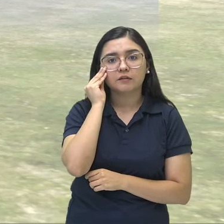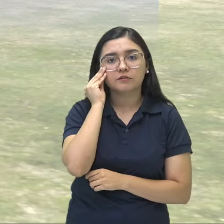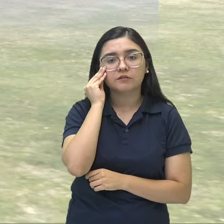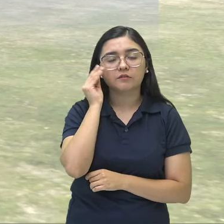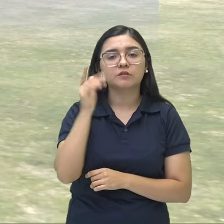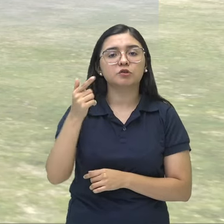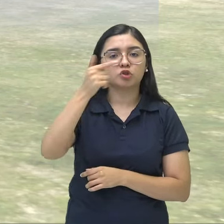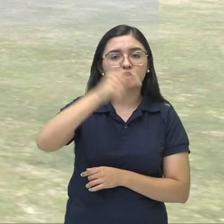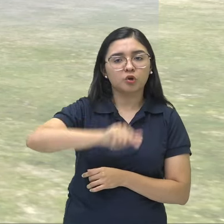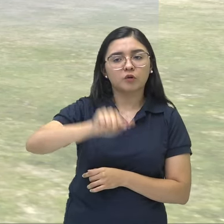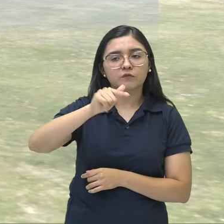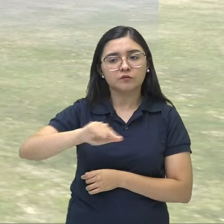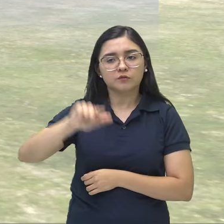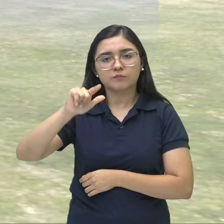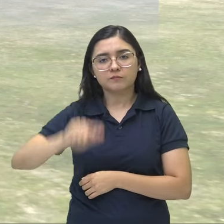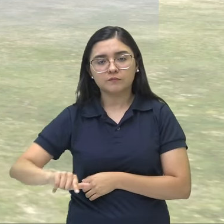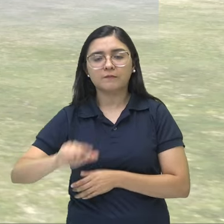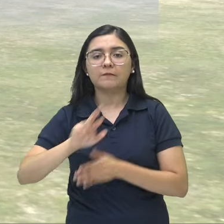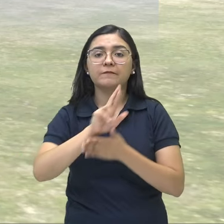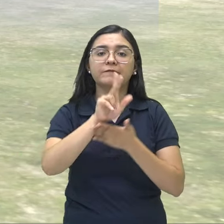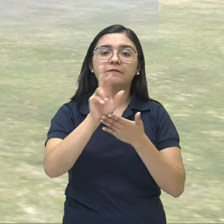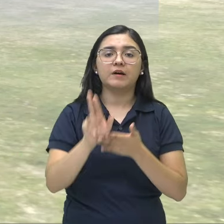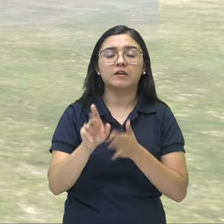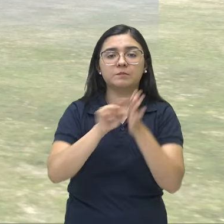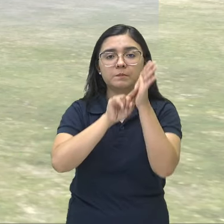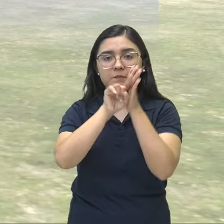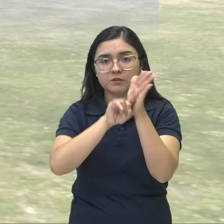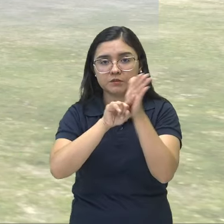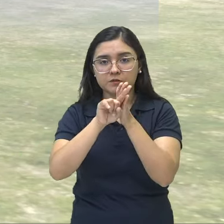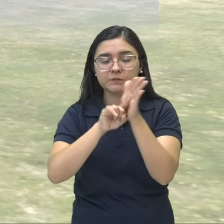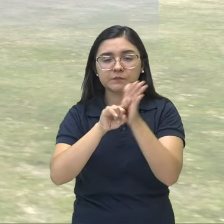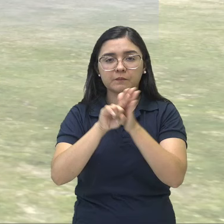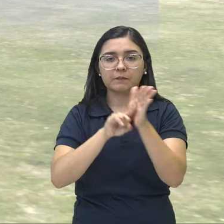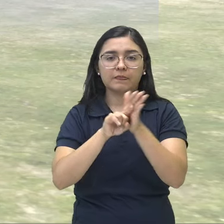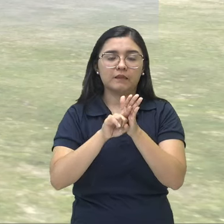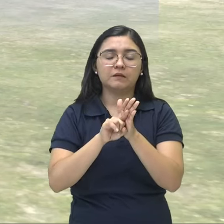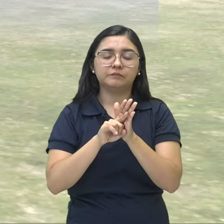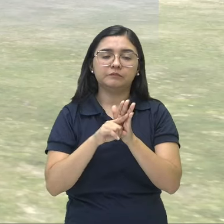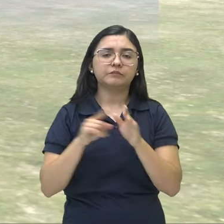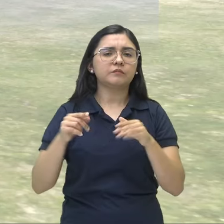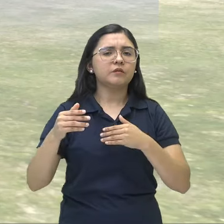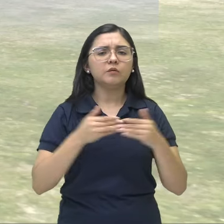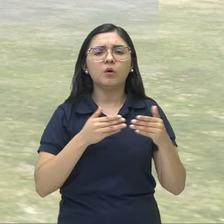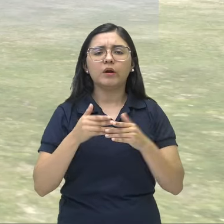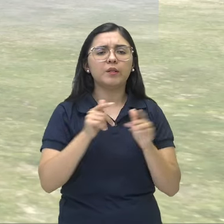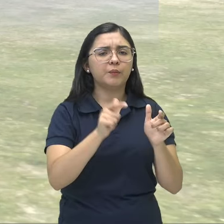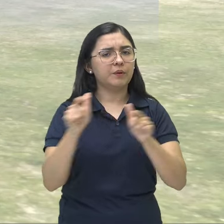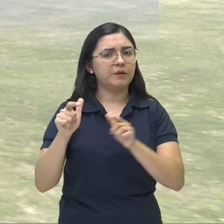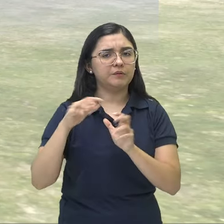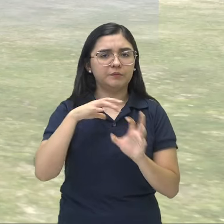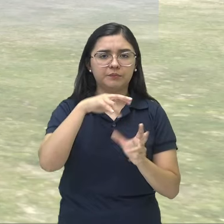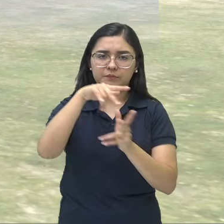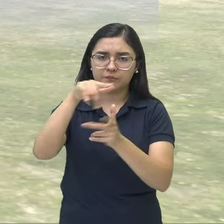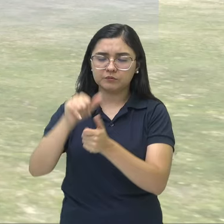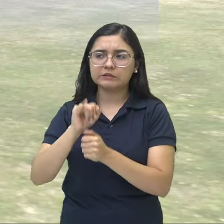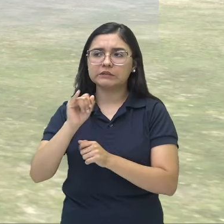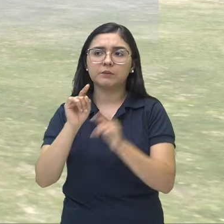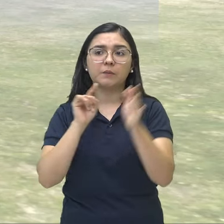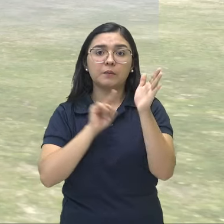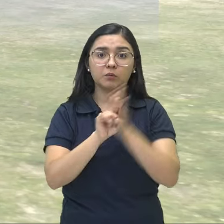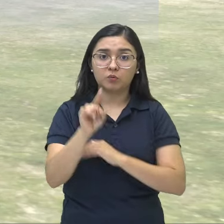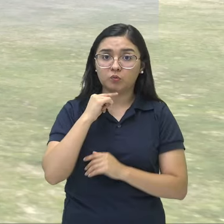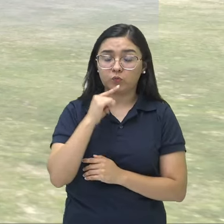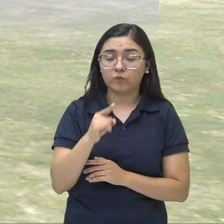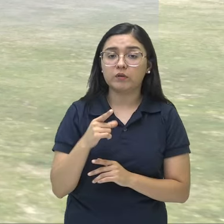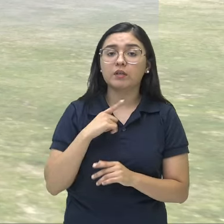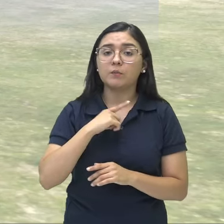sejam repetidos por vários pesquisadores, tanto pesquisadores em qualquer parte do mundo, né? Surge um questionamento, aí